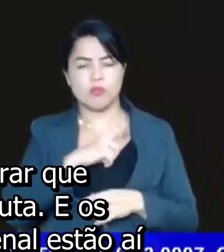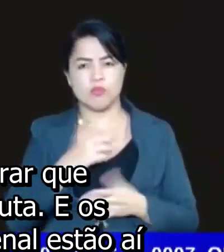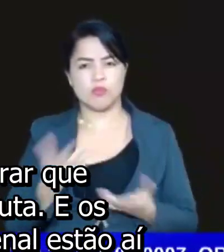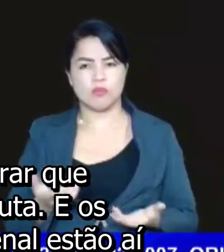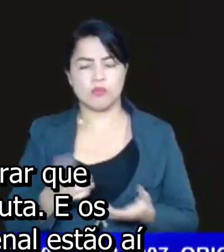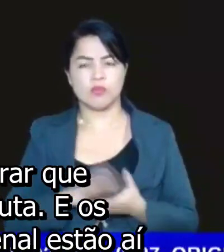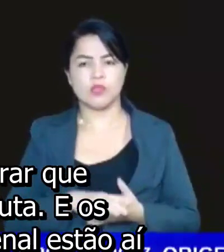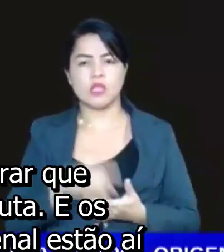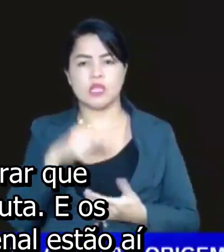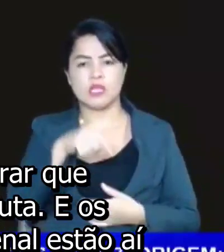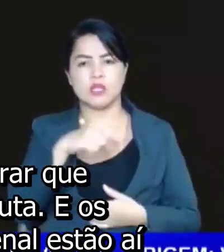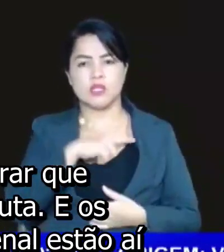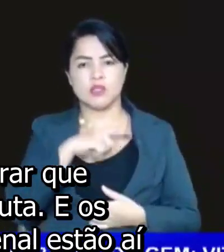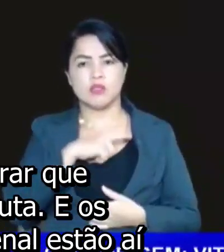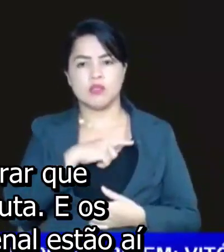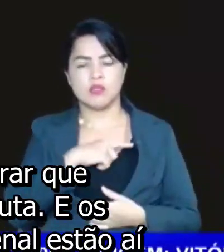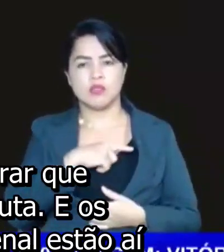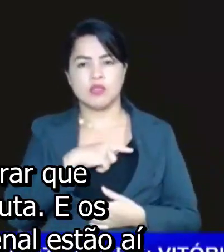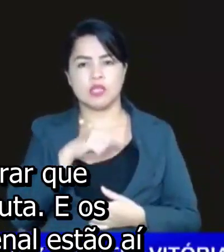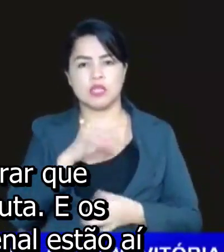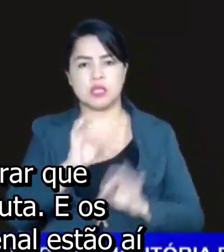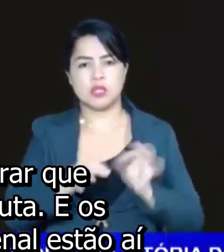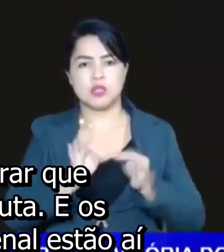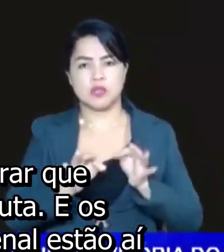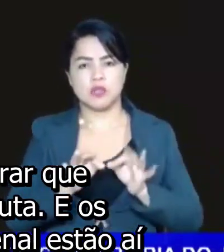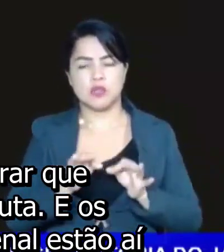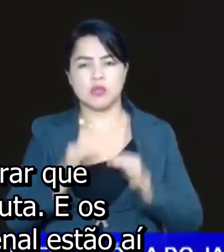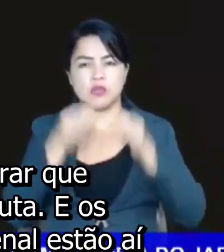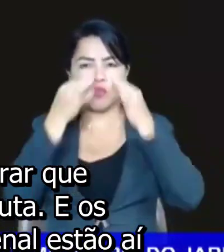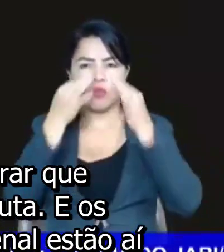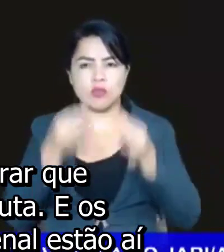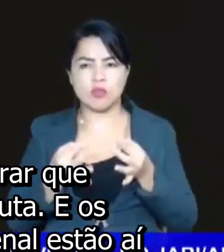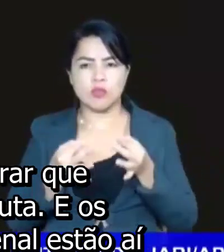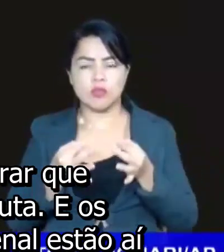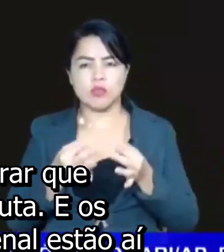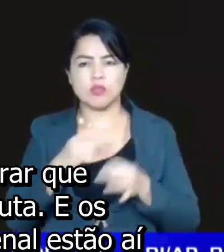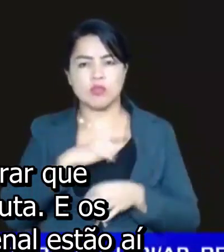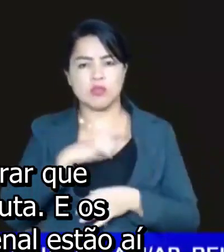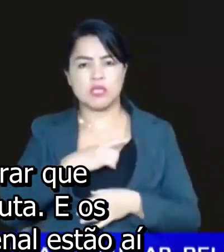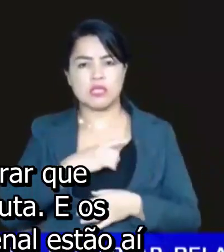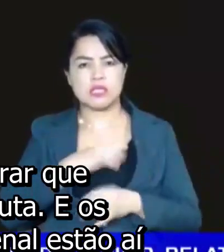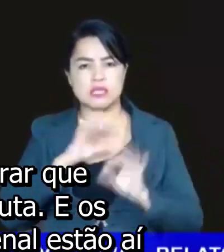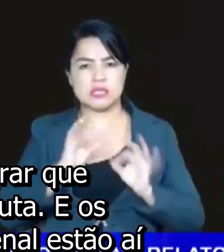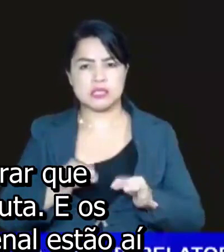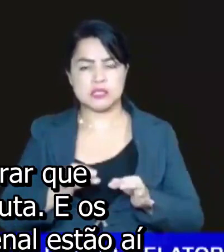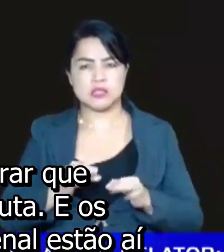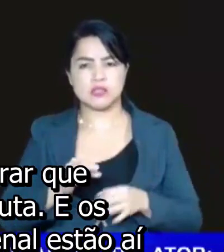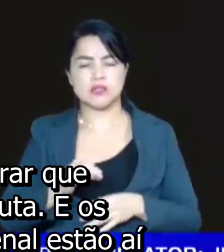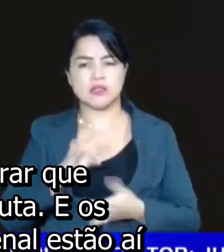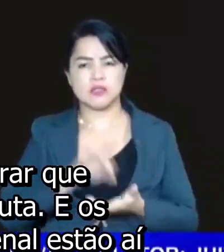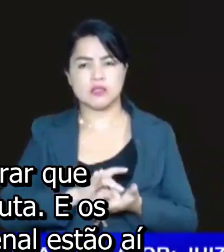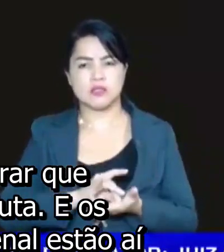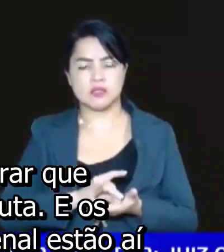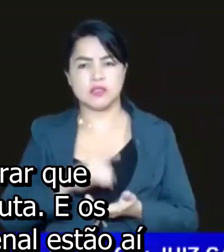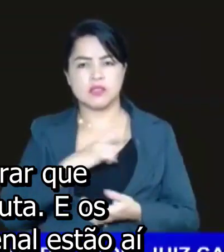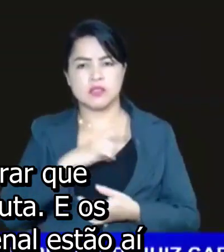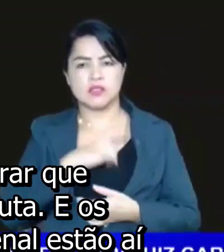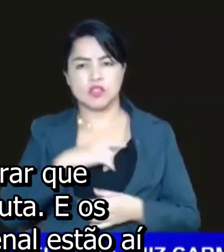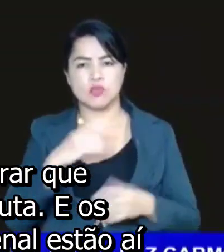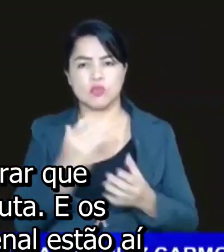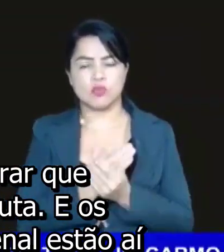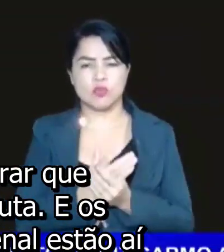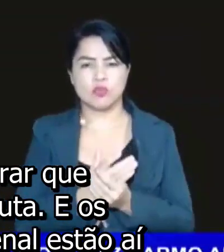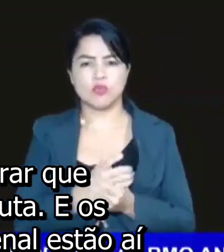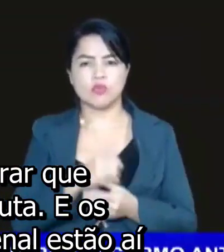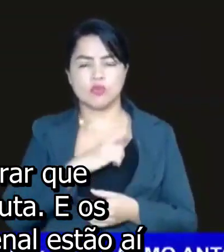aqui, cumpre rememorar que nenhum juízo, por certo, é um juízo de certeza absoluta, e os processualistas, tanto